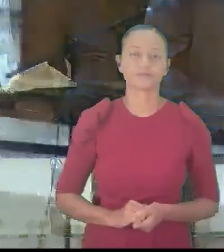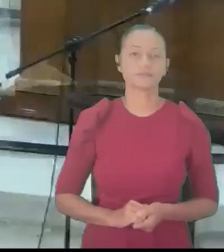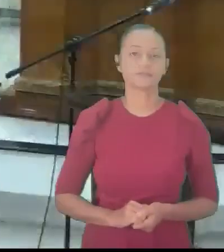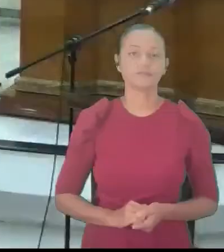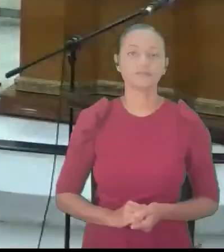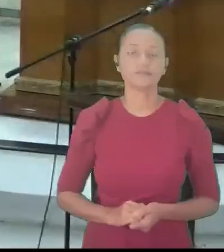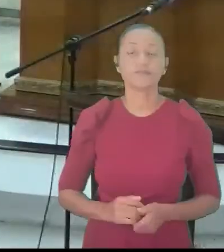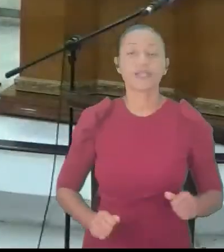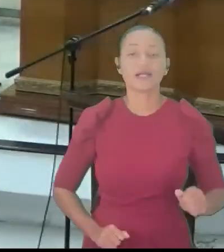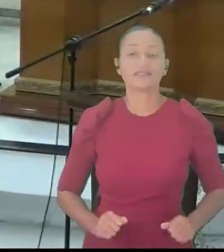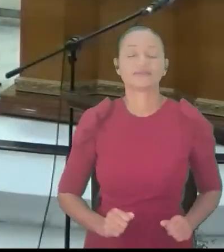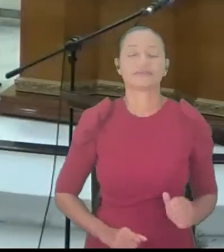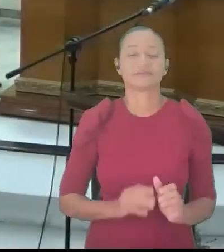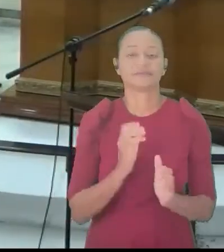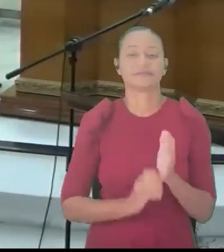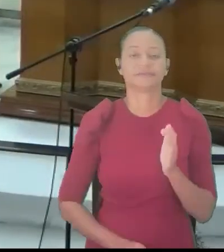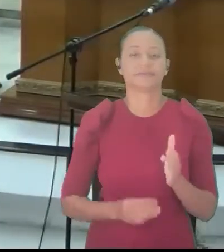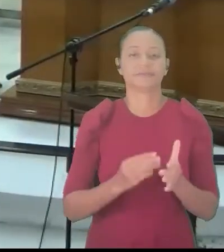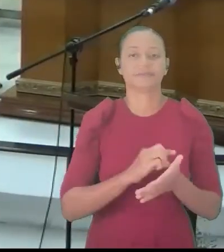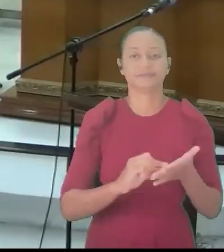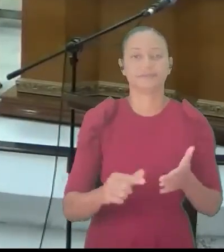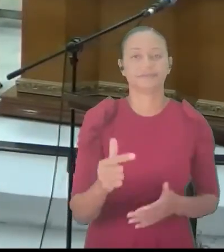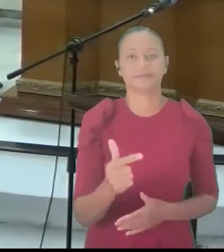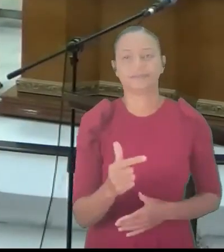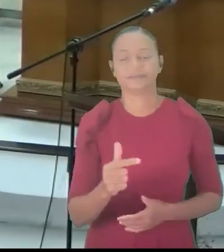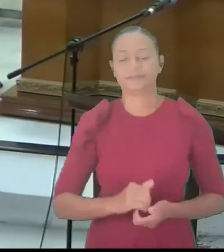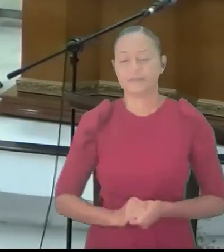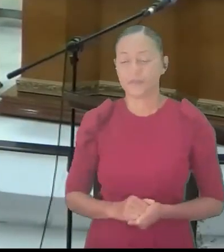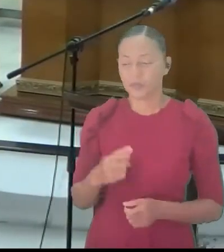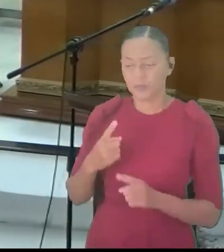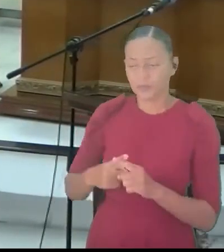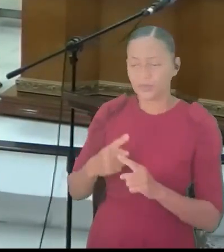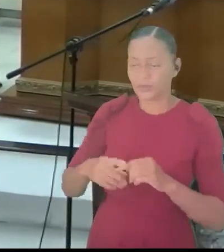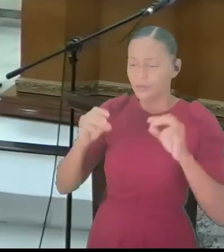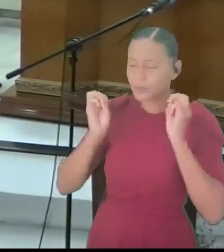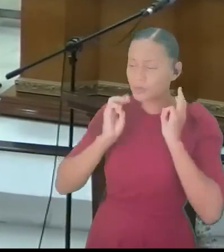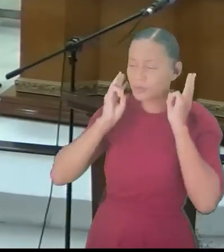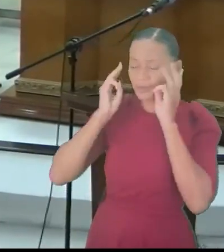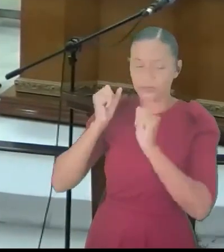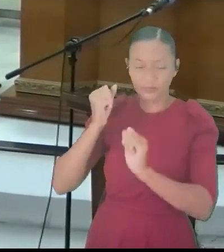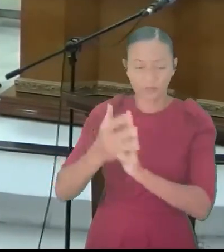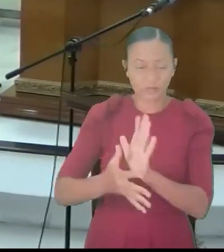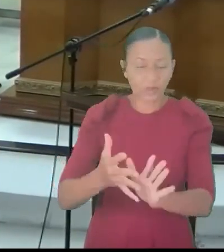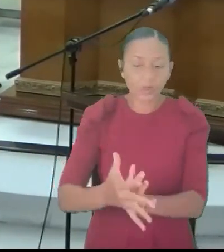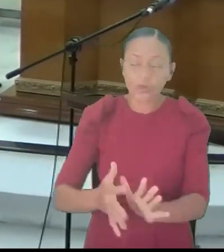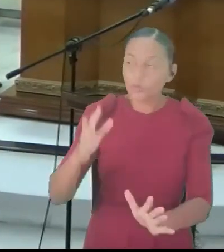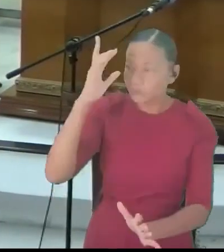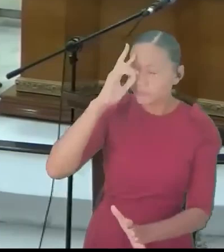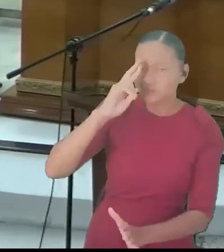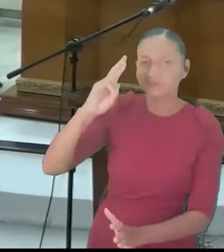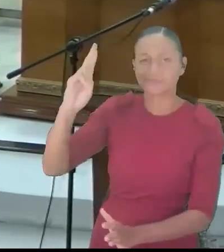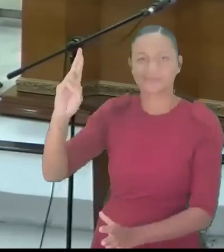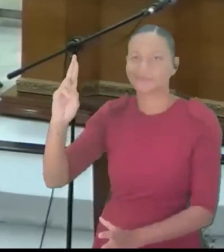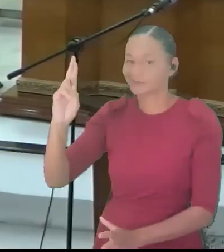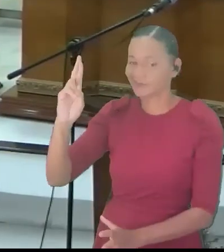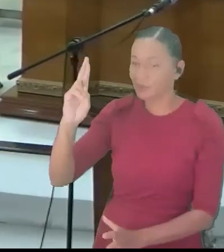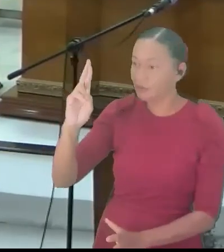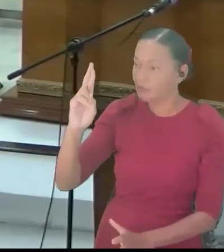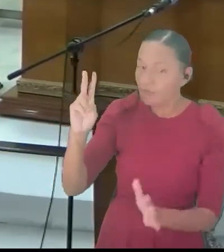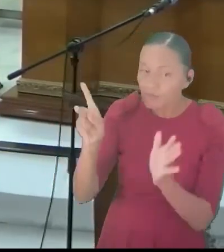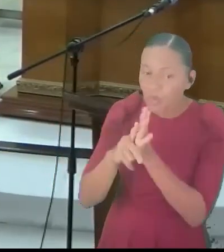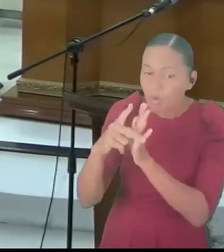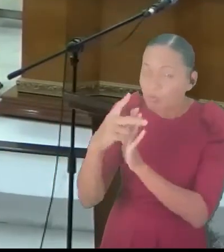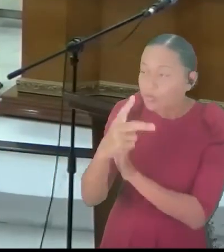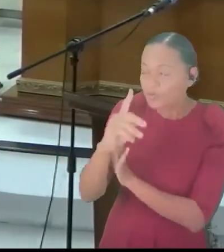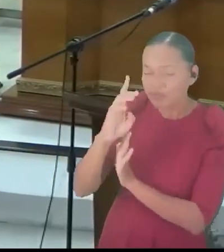Atos 3, 22 e 23. Porque Moisés disse: o Senhor vosso Deus levantará